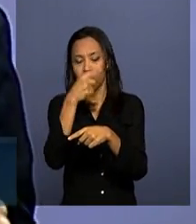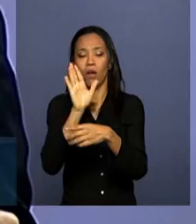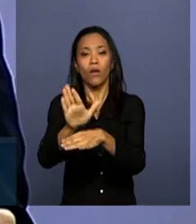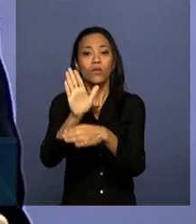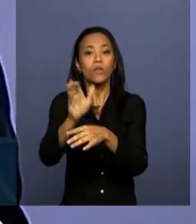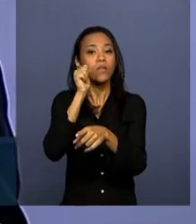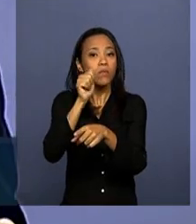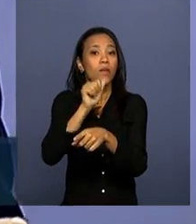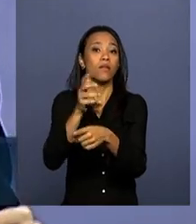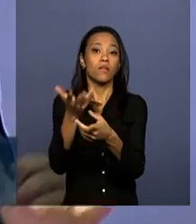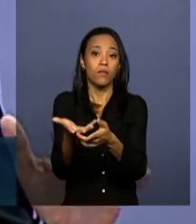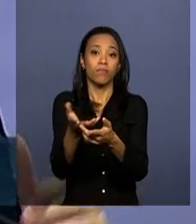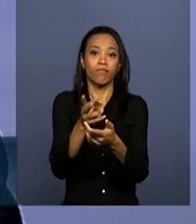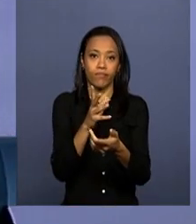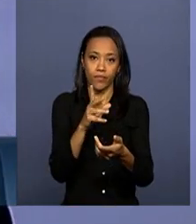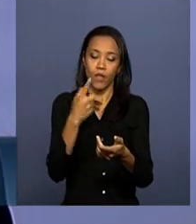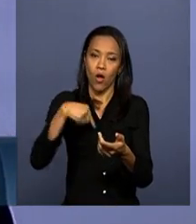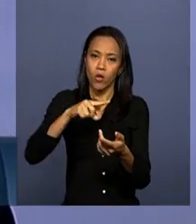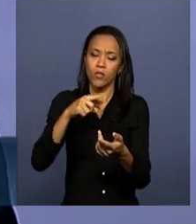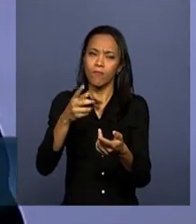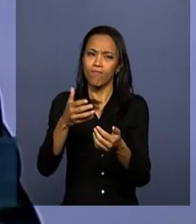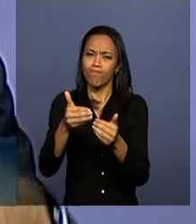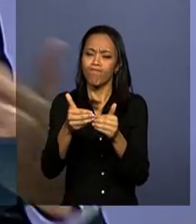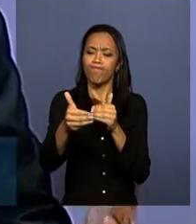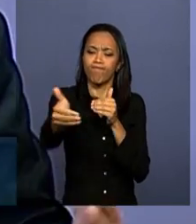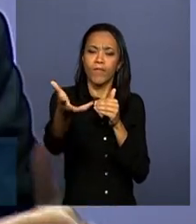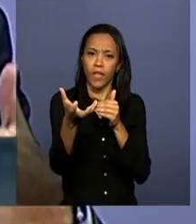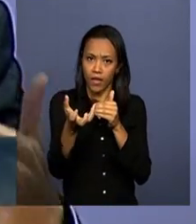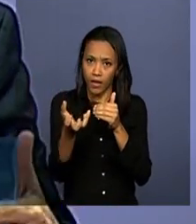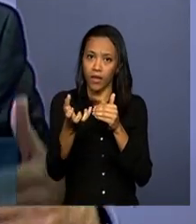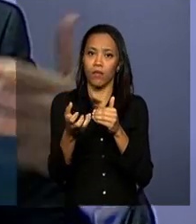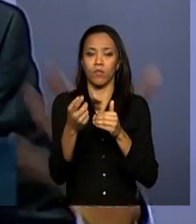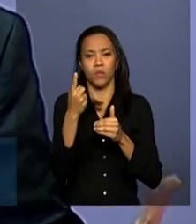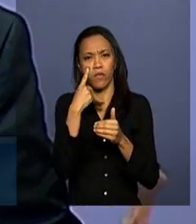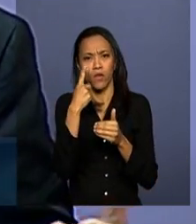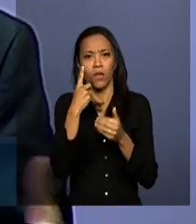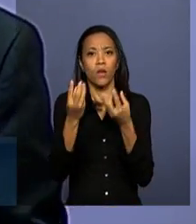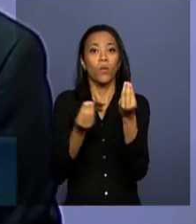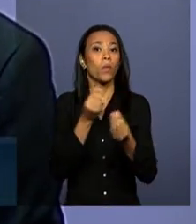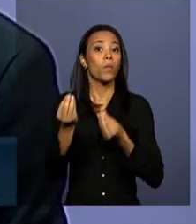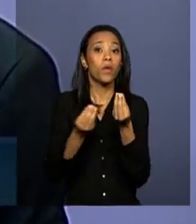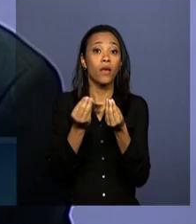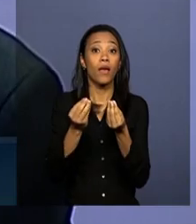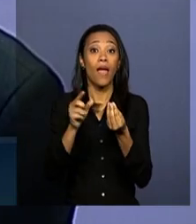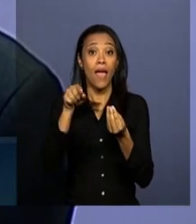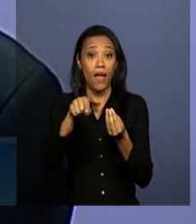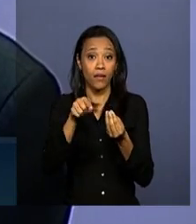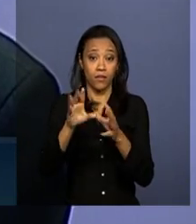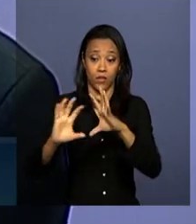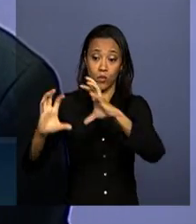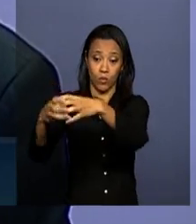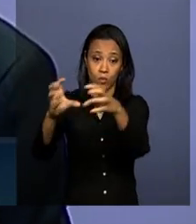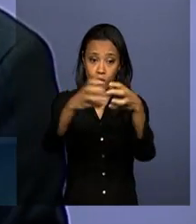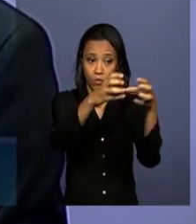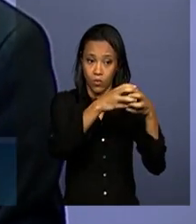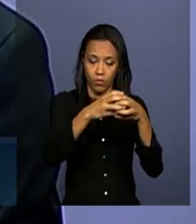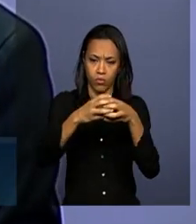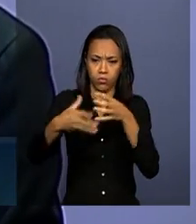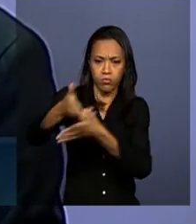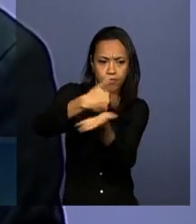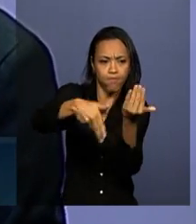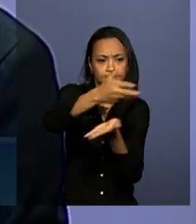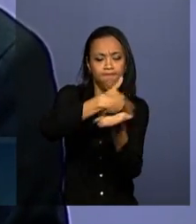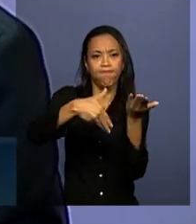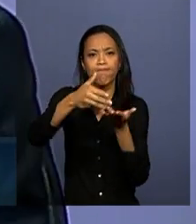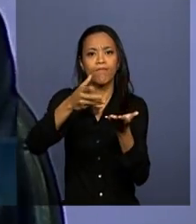Então, progressivamente, nós pretendemos habilitar, credenciar, constituir essa rede capacitada que, de